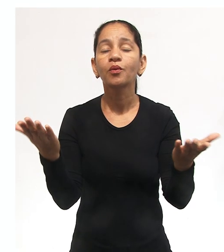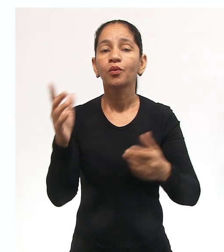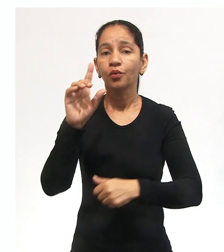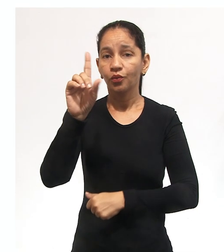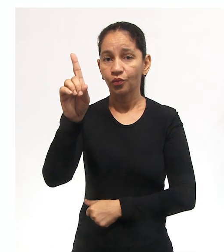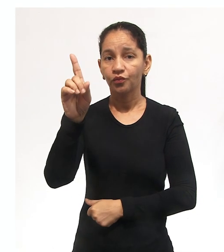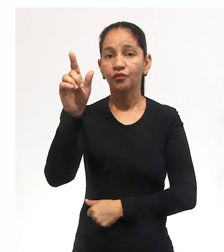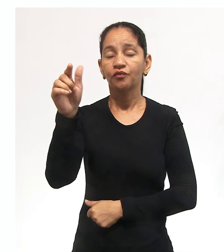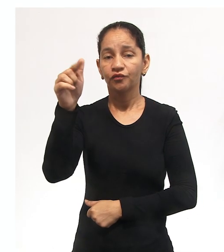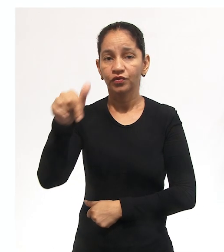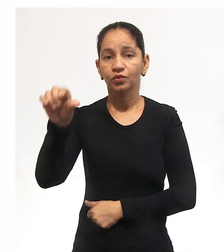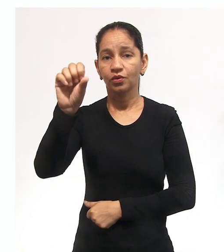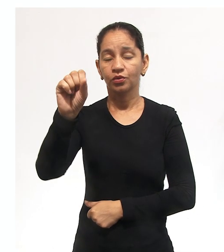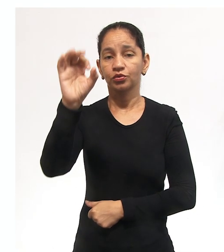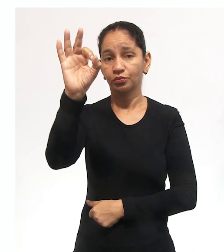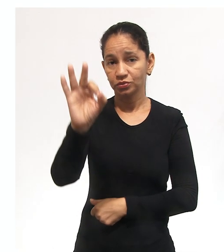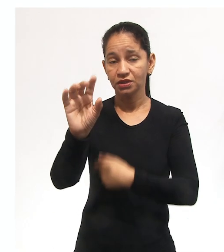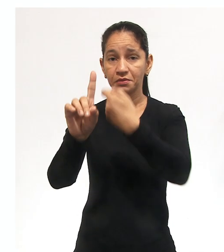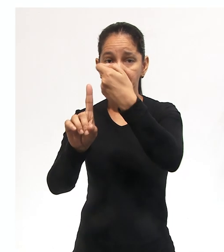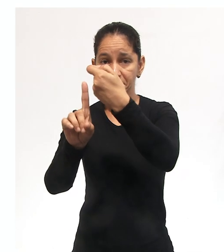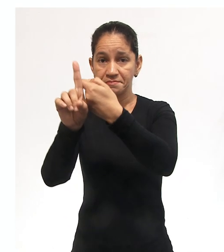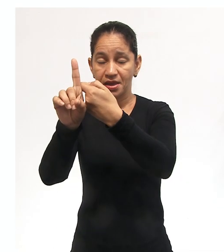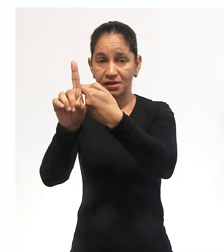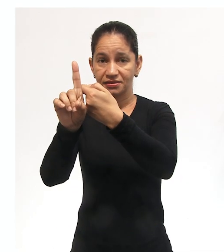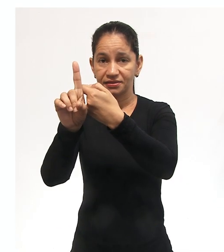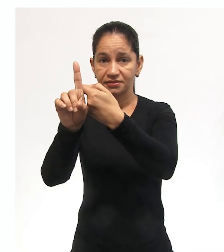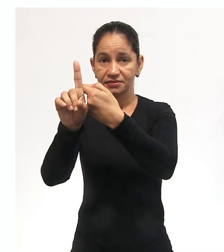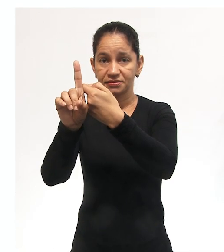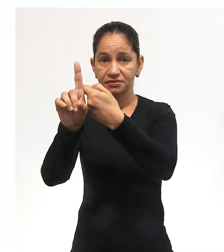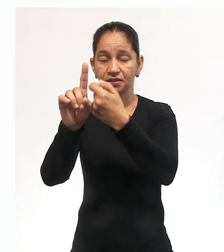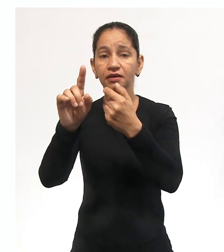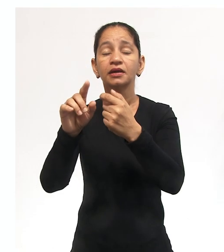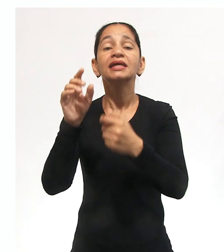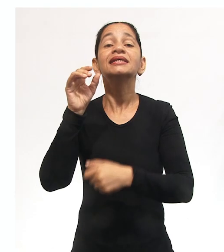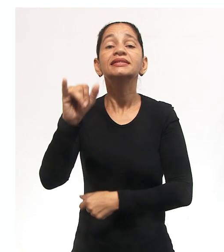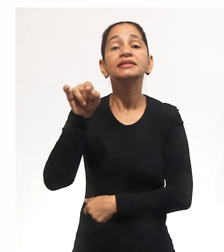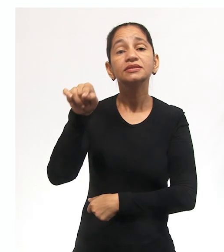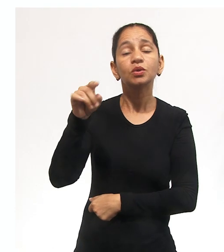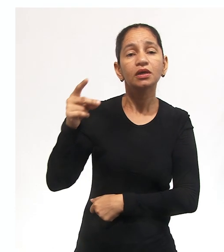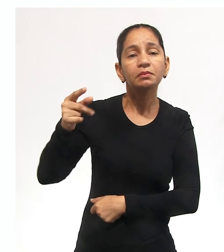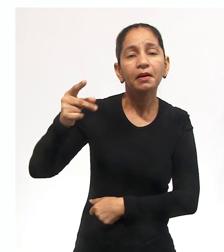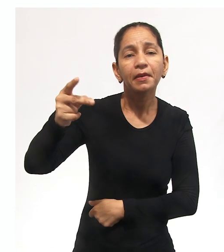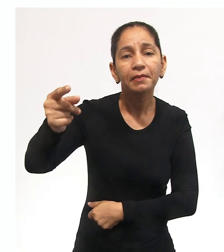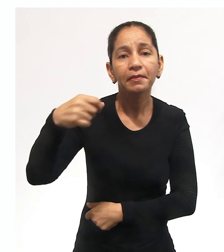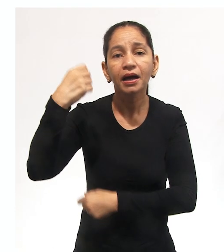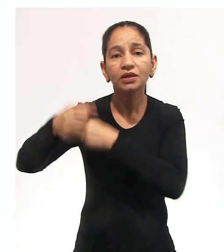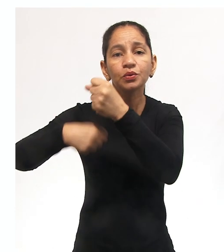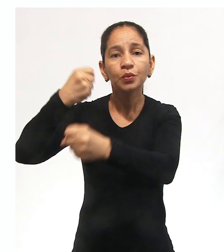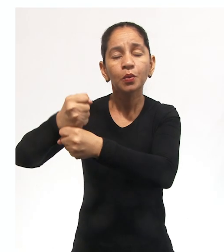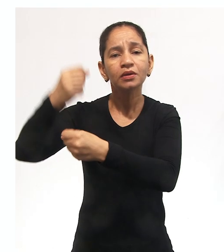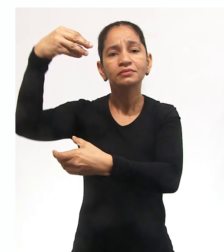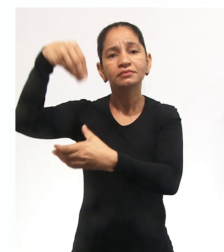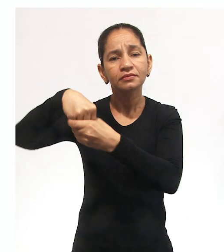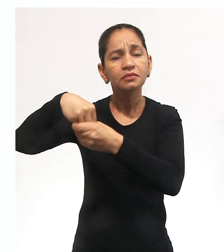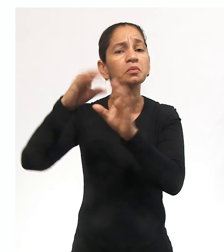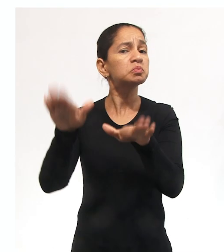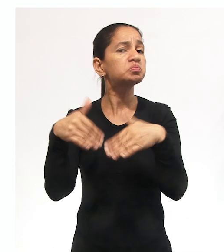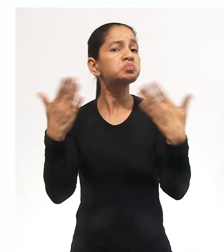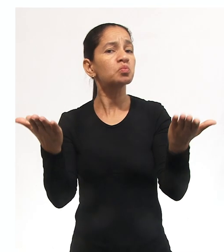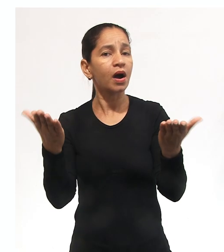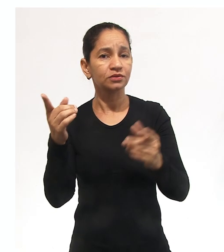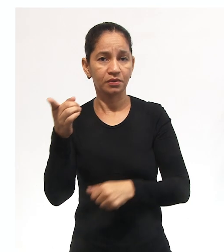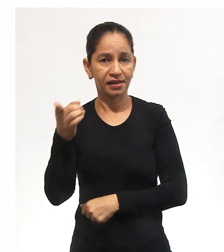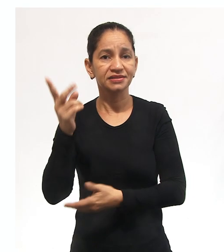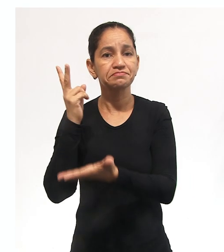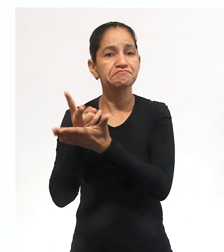de 1,8% ao mês, eu quero a taxa equivalente ao ano. Quanto seria